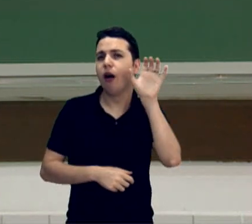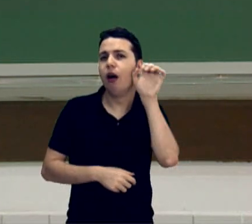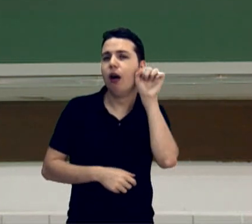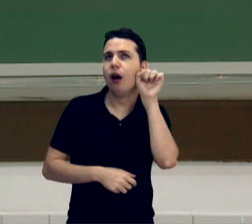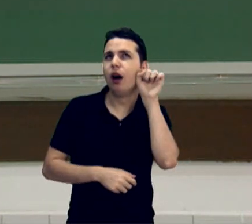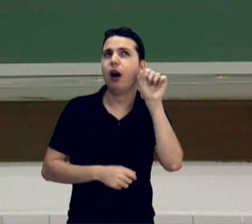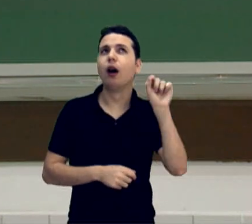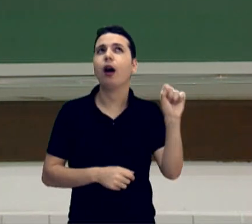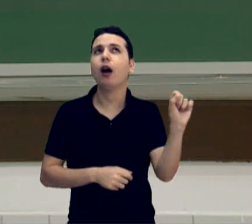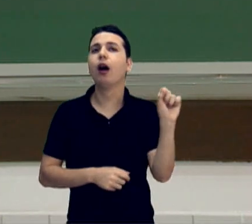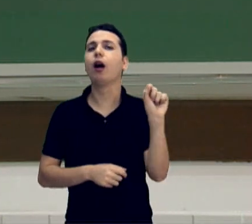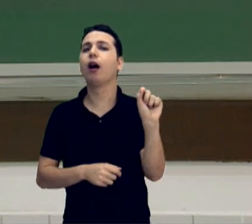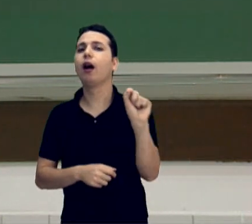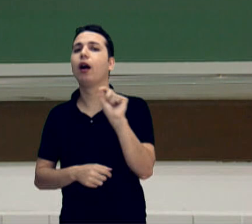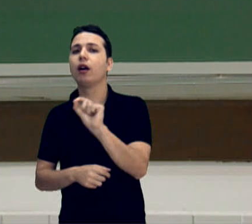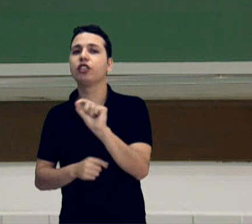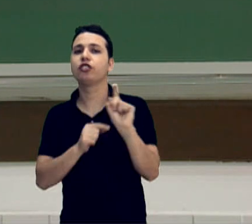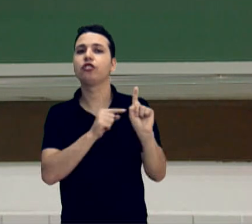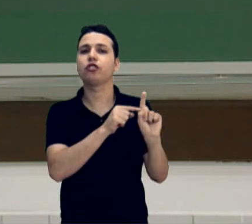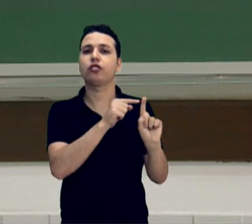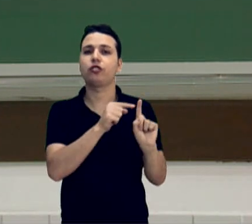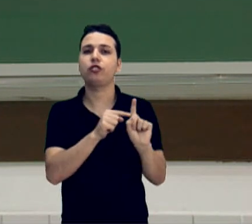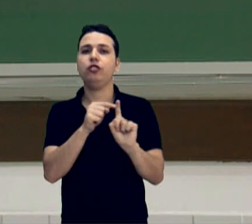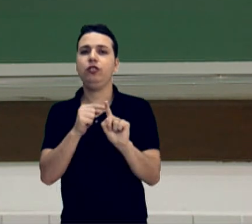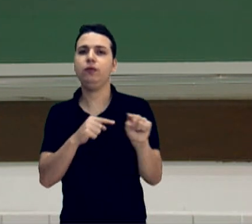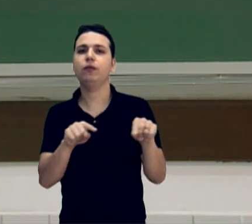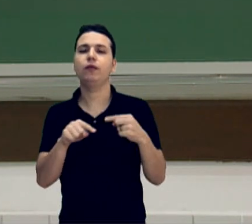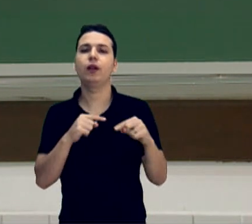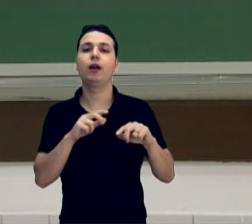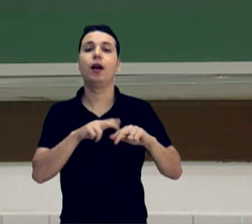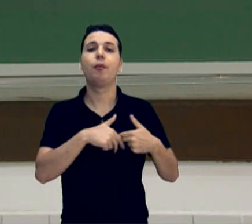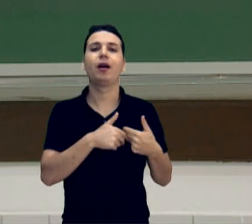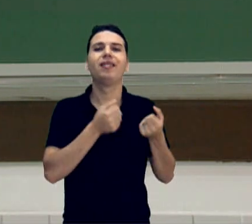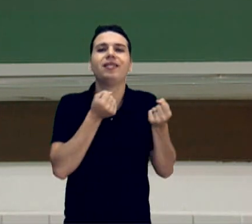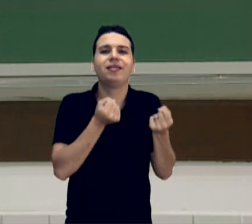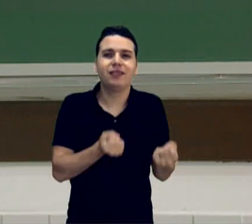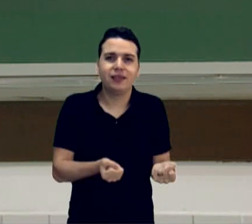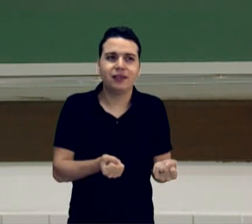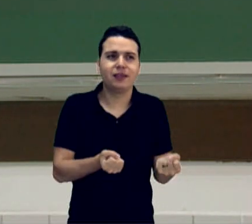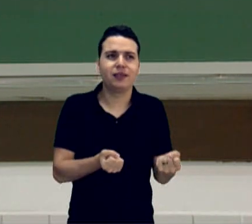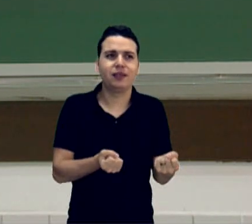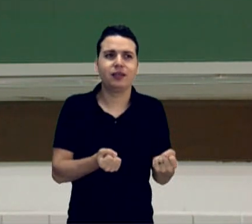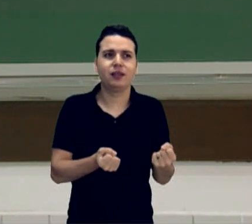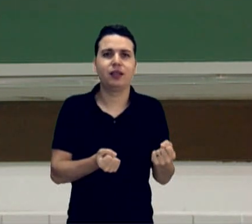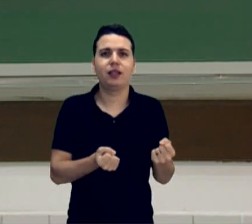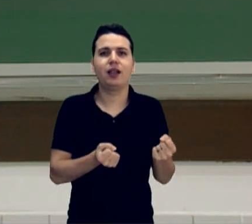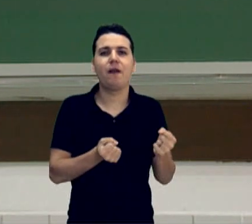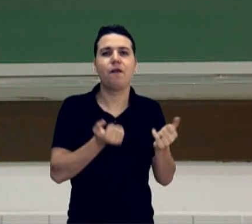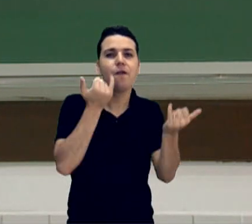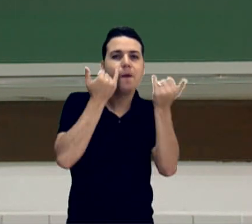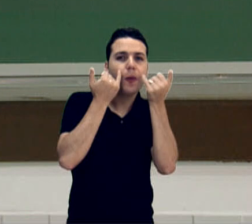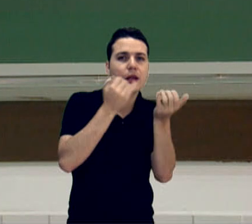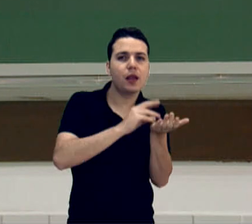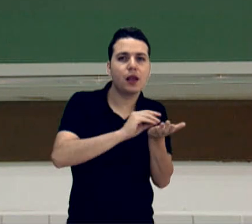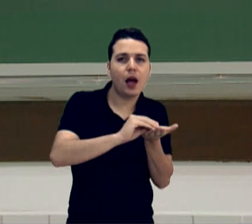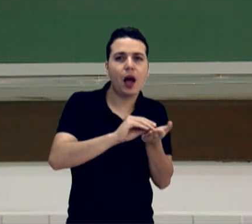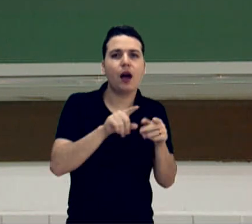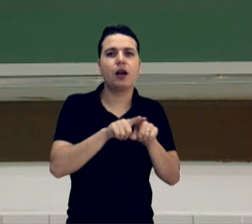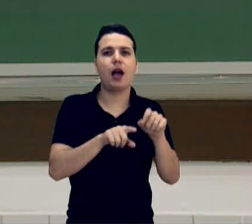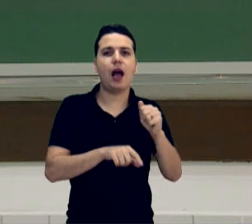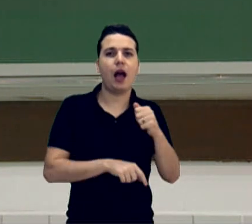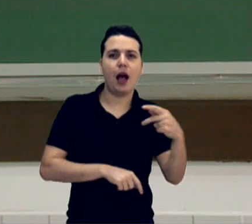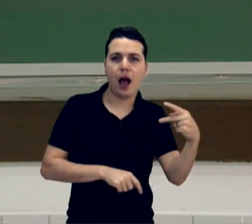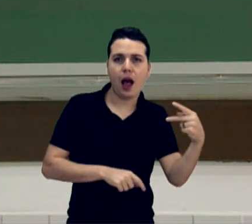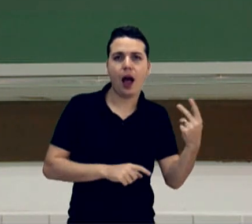quem é quem é qual, né? Porque se tornaria muito pesado, né, em termos de dados, para o aplicativo